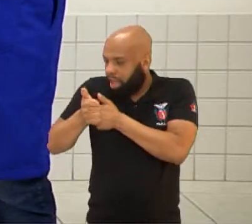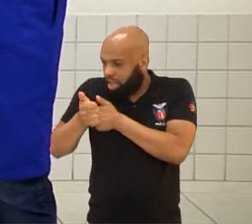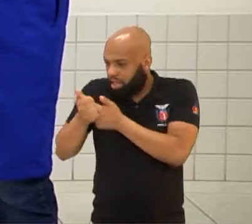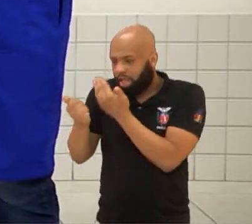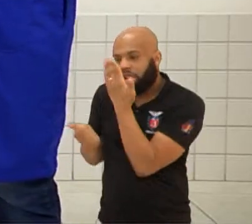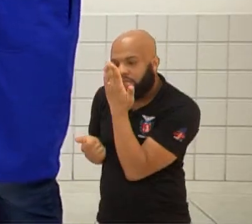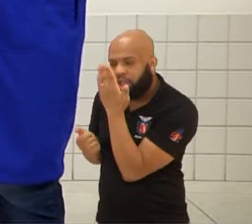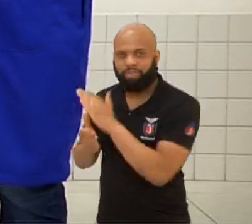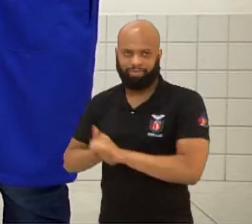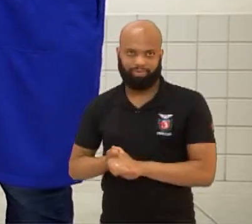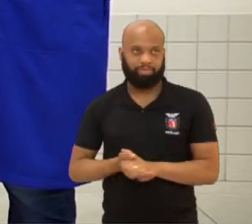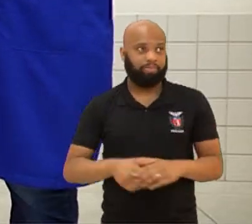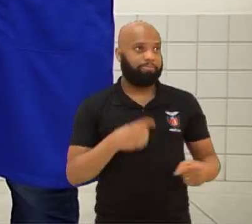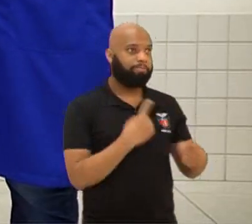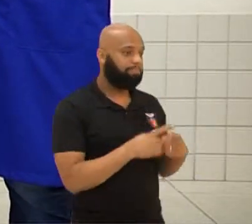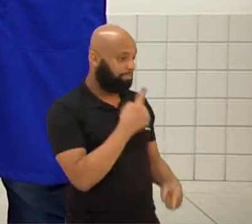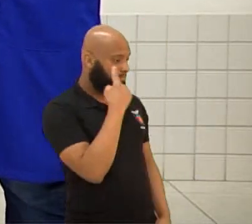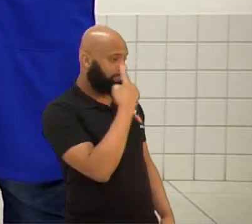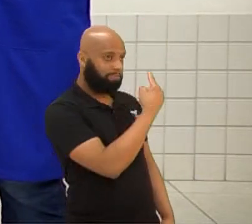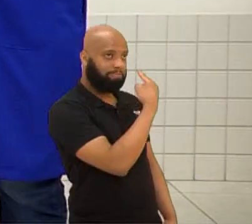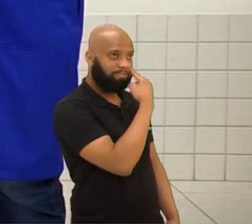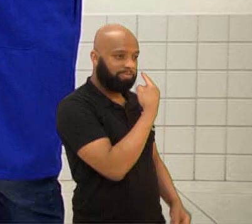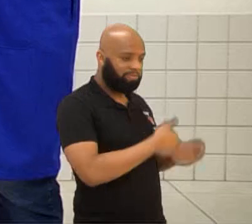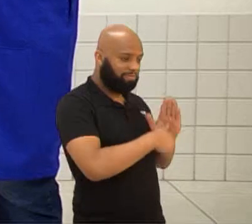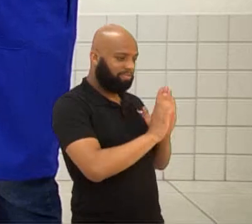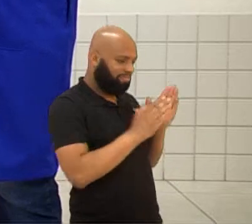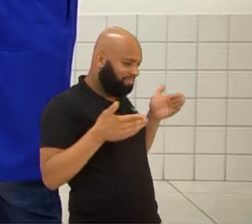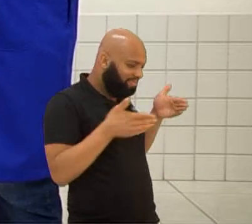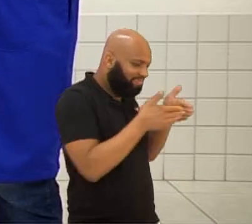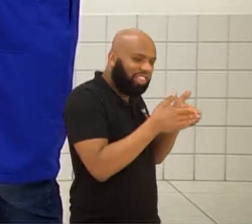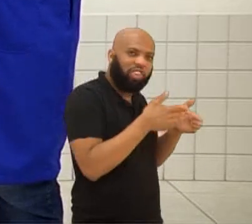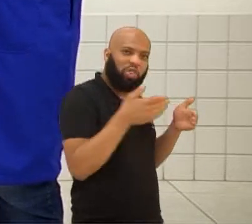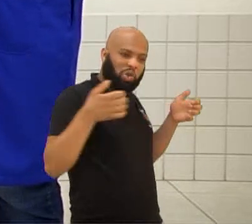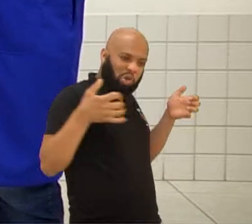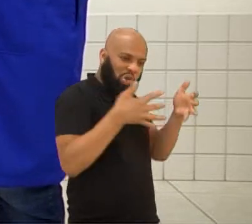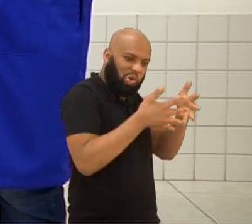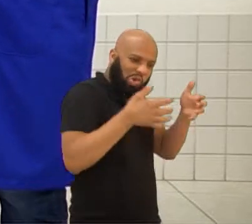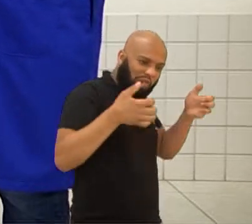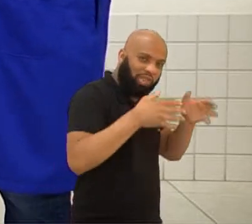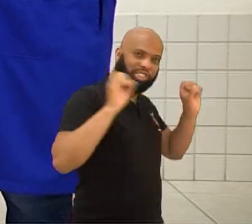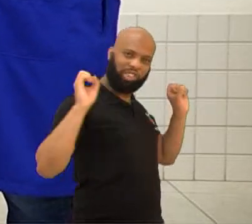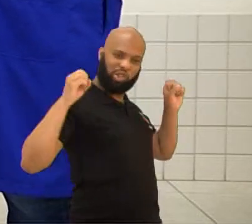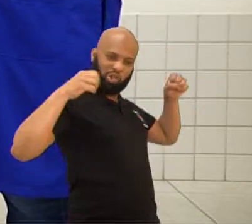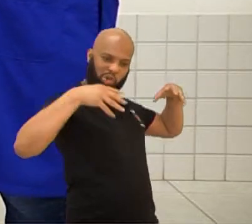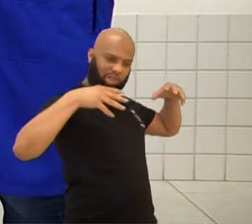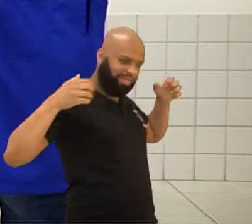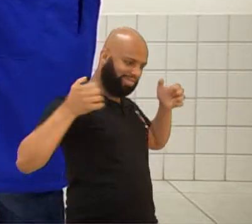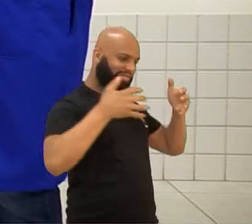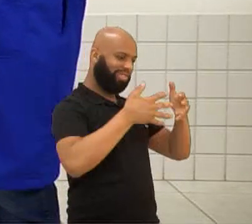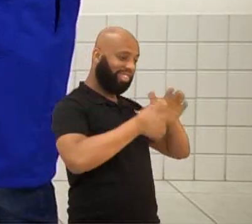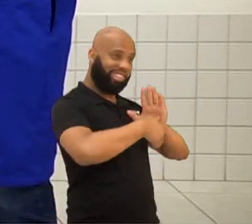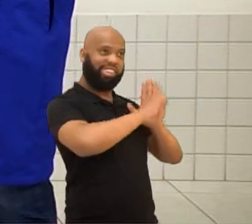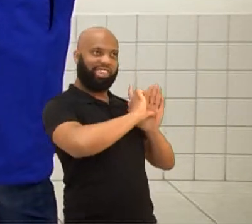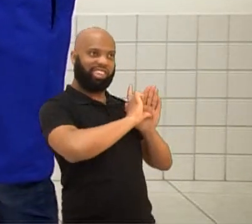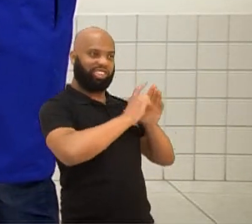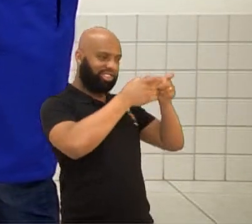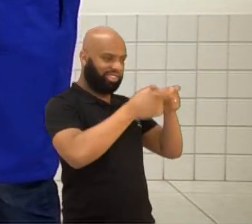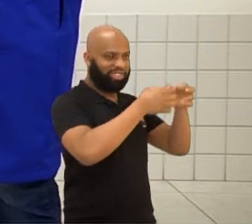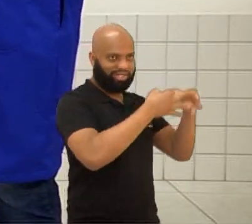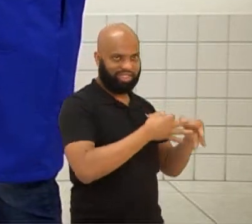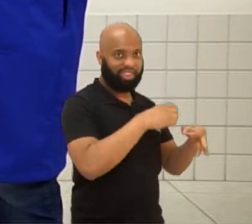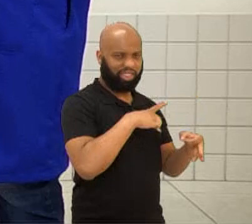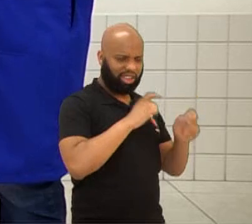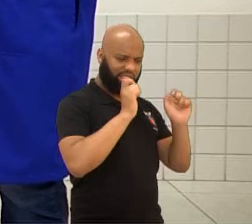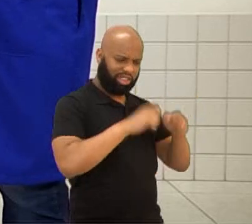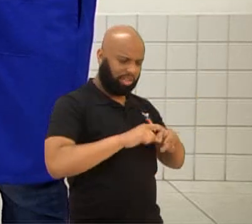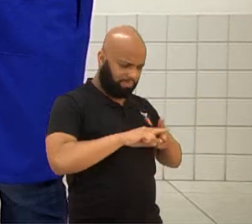olho, o feixe luminoso, ele se concentra antes, ele não fecha na retina. Como que a gente consegue corrigir? Tem lentes que você faz esse suporte. Professor Jorge, passa lá